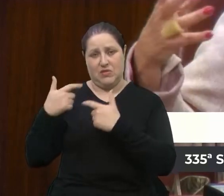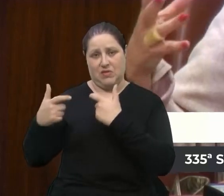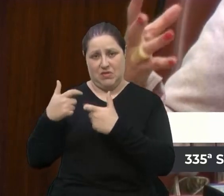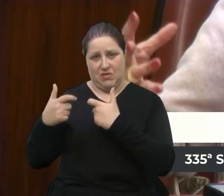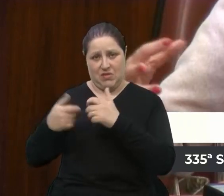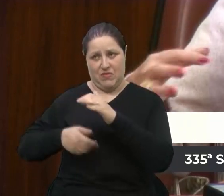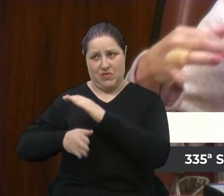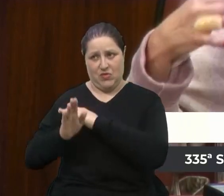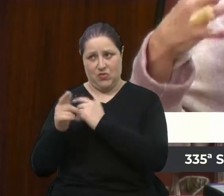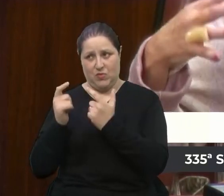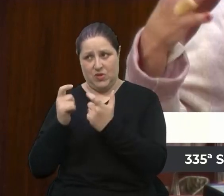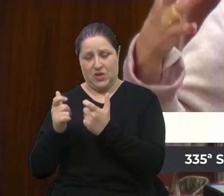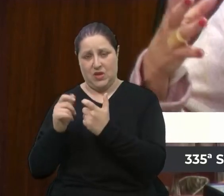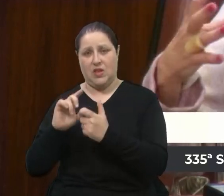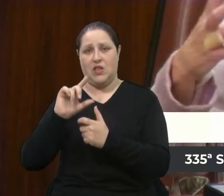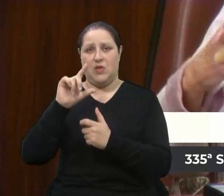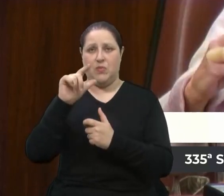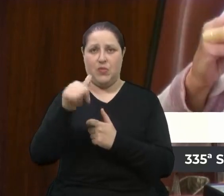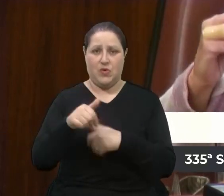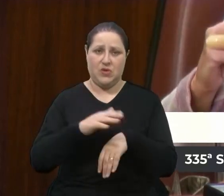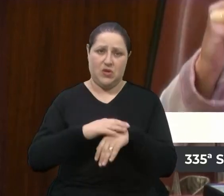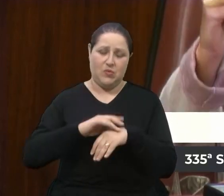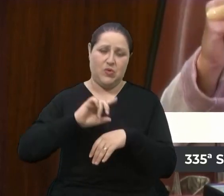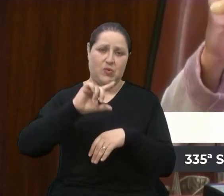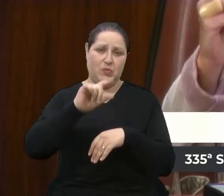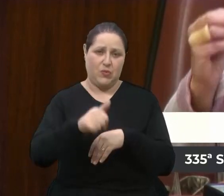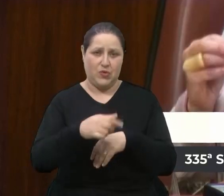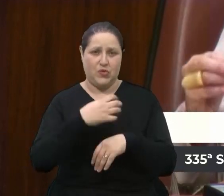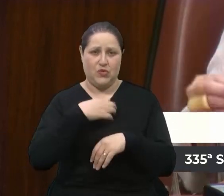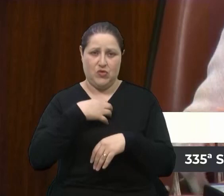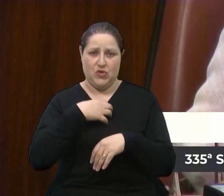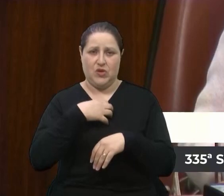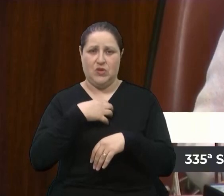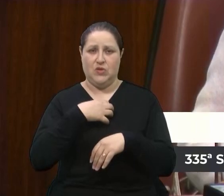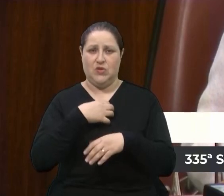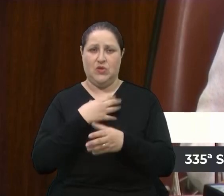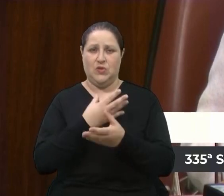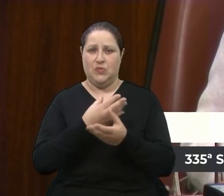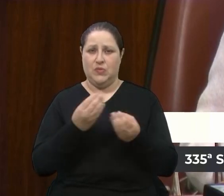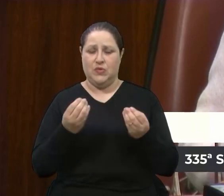e muito tempo depois, e de uma forma ainda bastante...